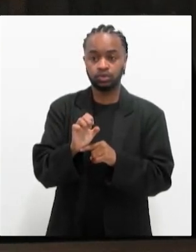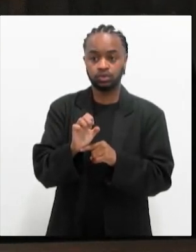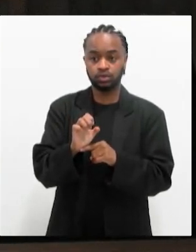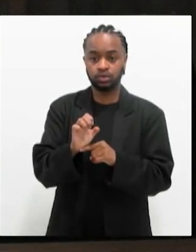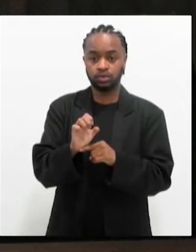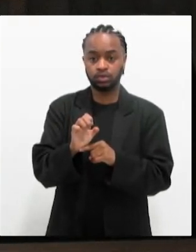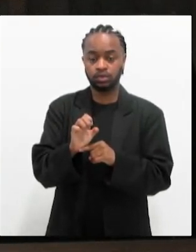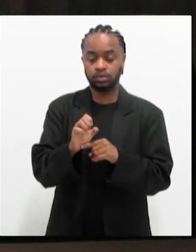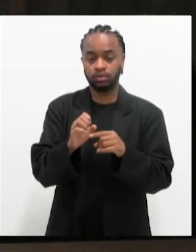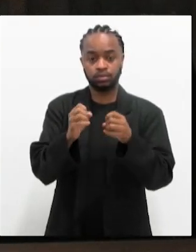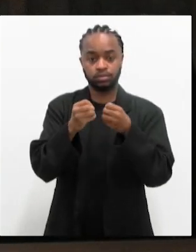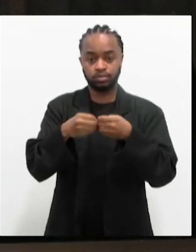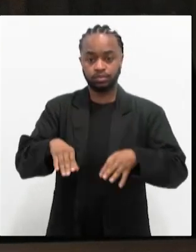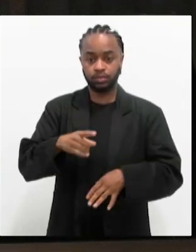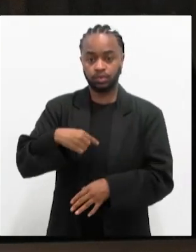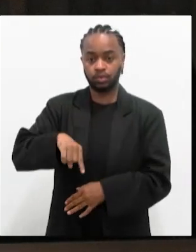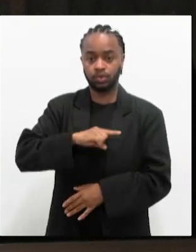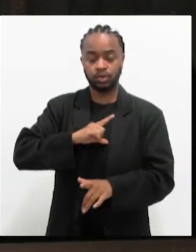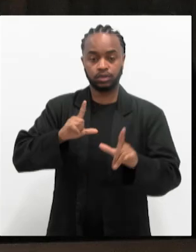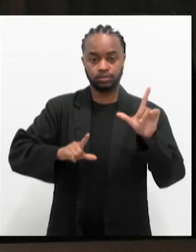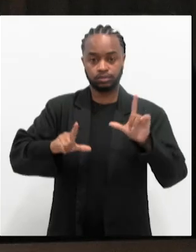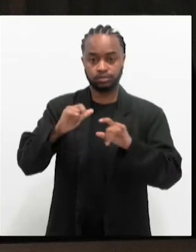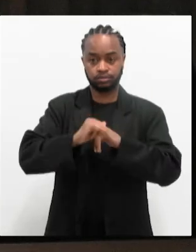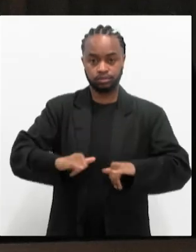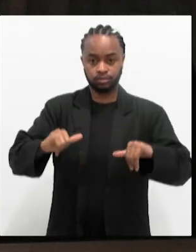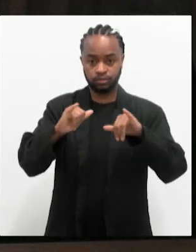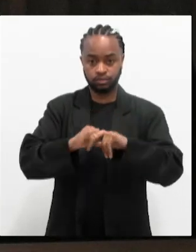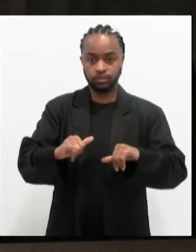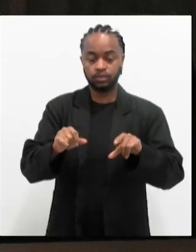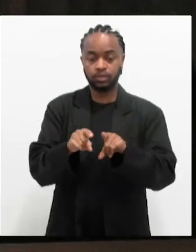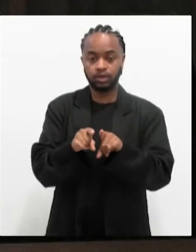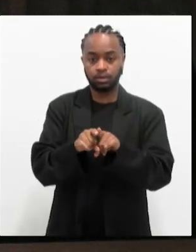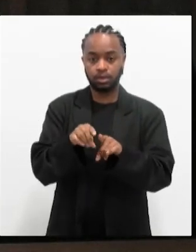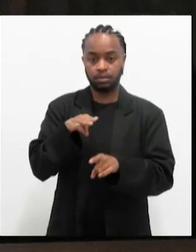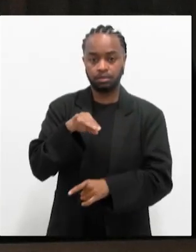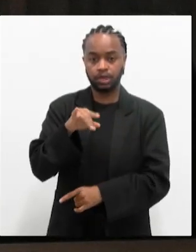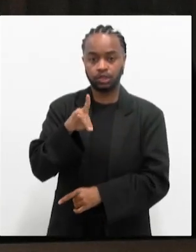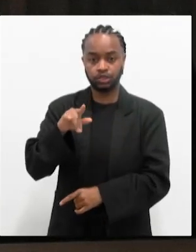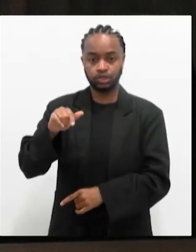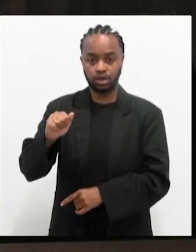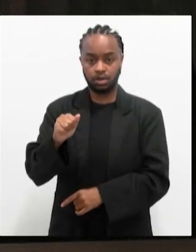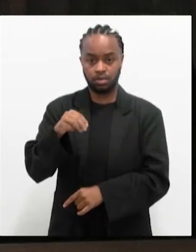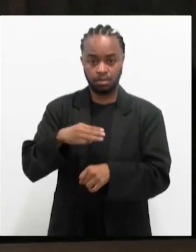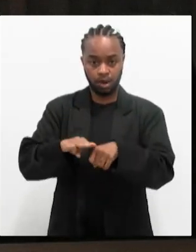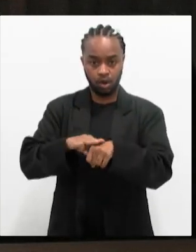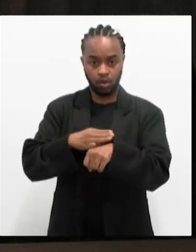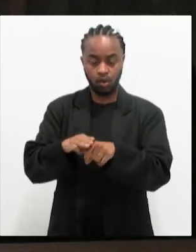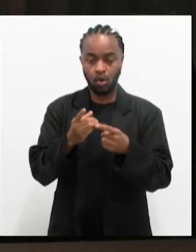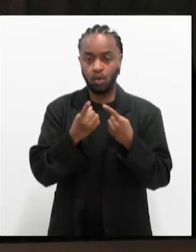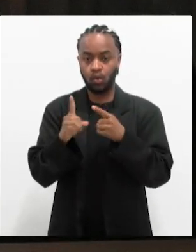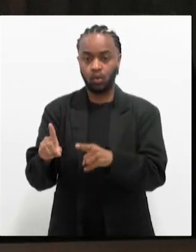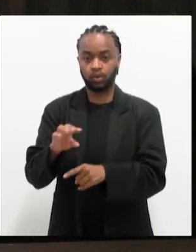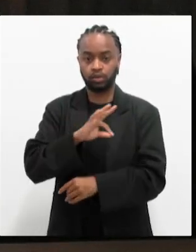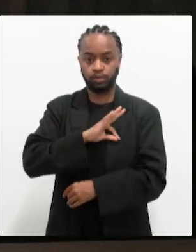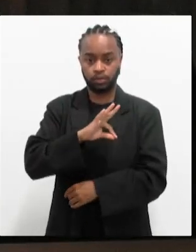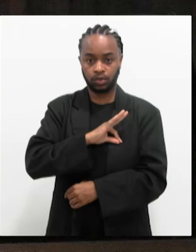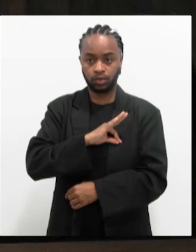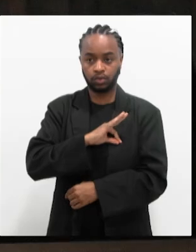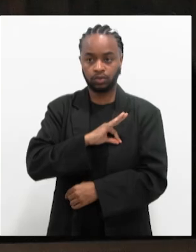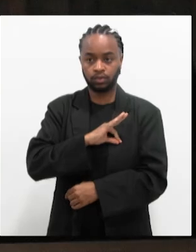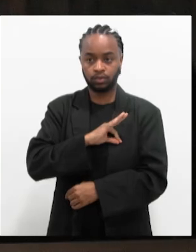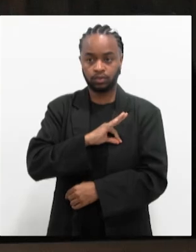nossa imprensa, da mídia marrom, que é contra a polícia, que é a favor,